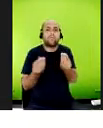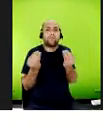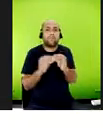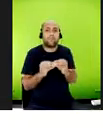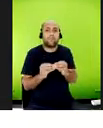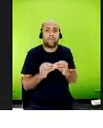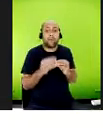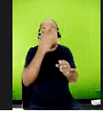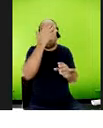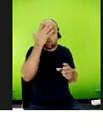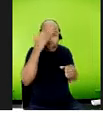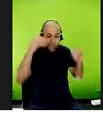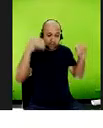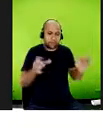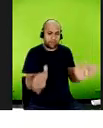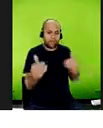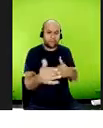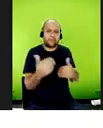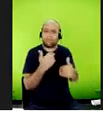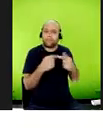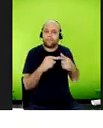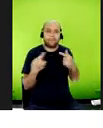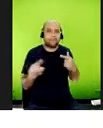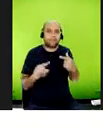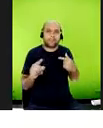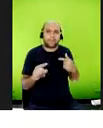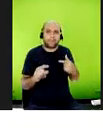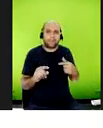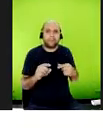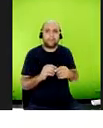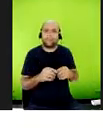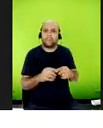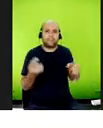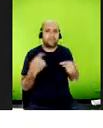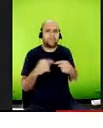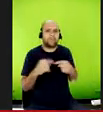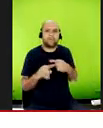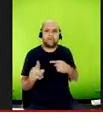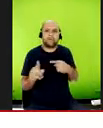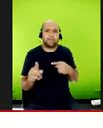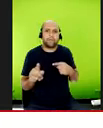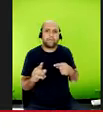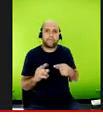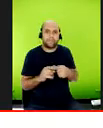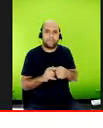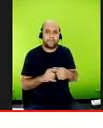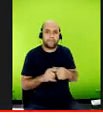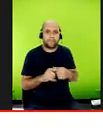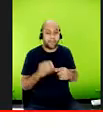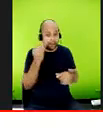caixinha né eu boto um triângulo triângulo círculo no círculo isso não vai dar mais certo concordo quer ver olha só